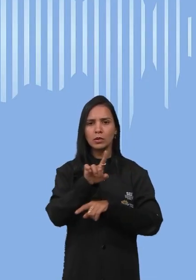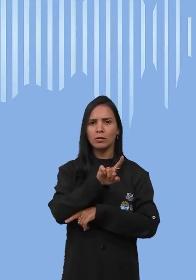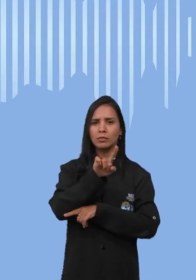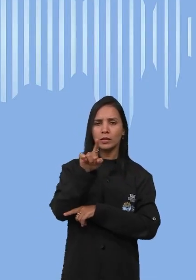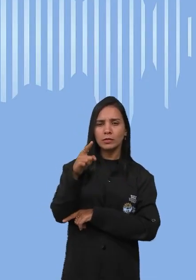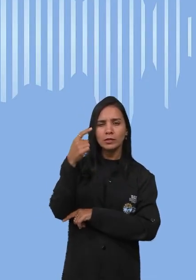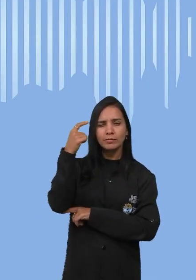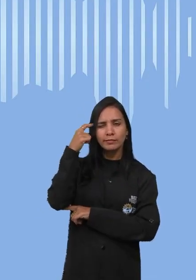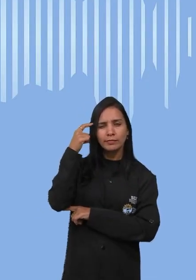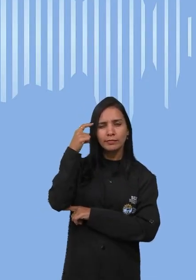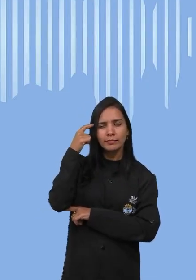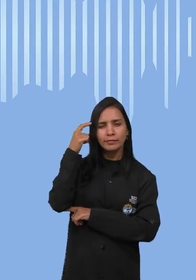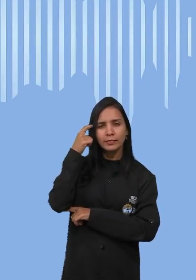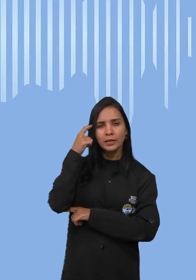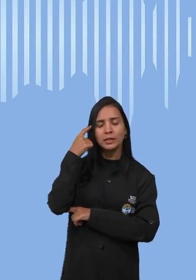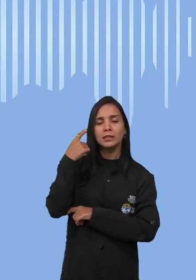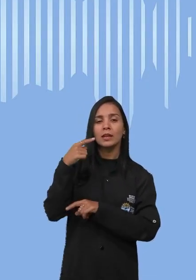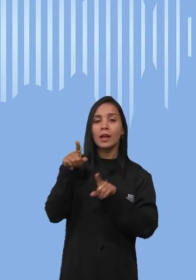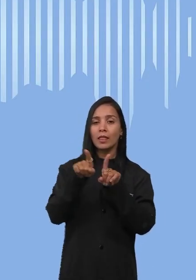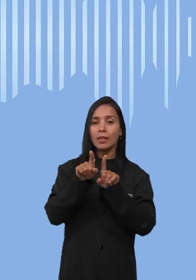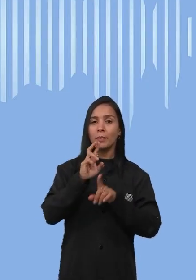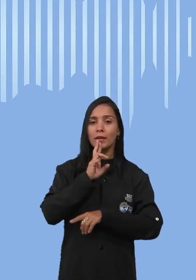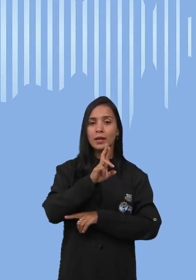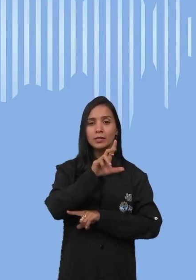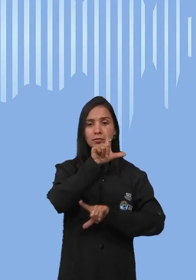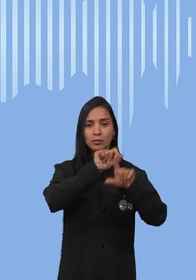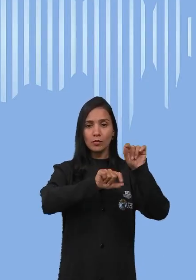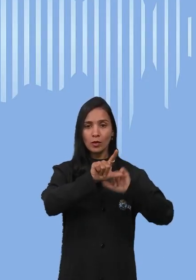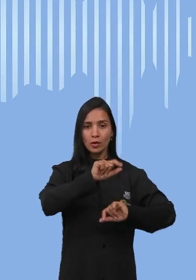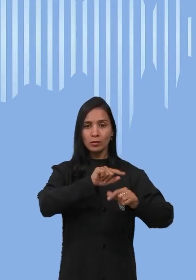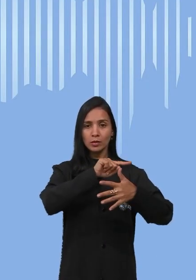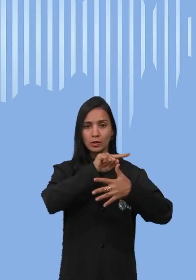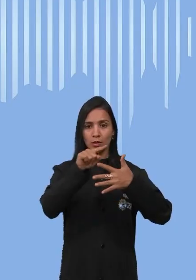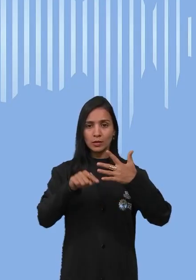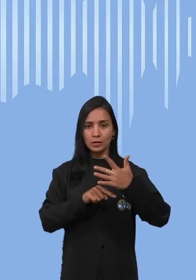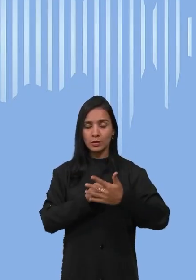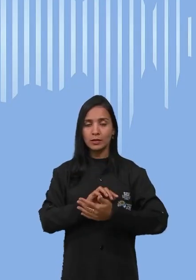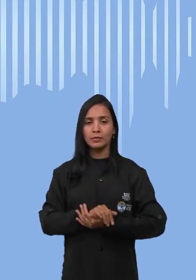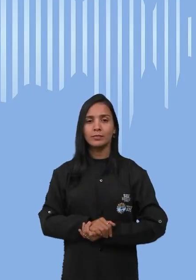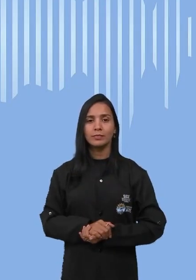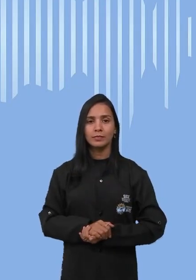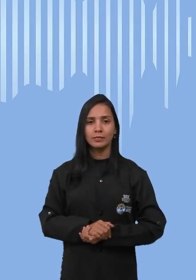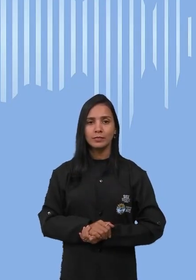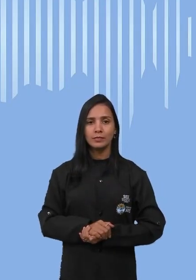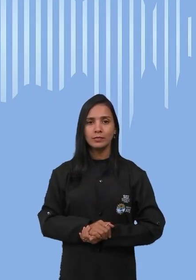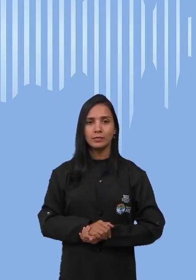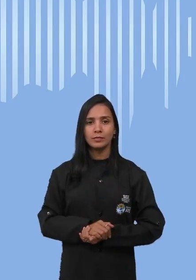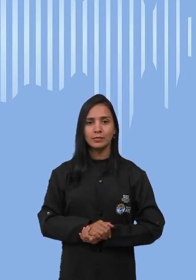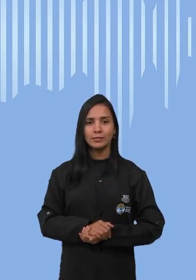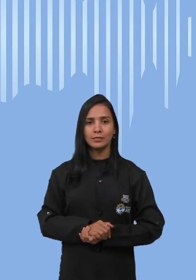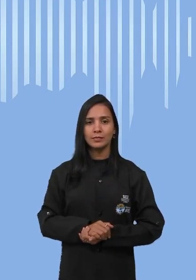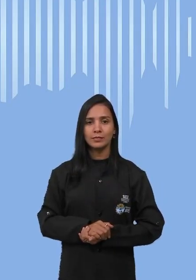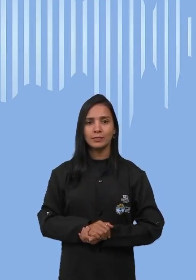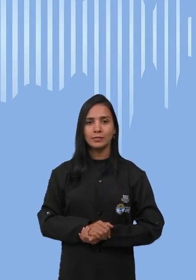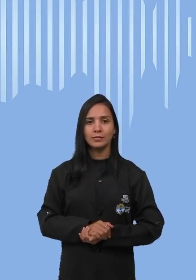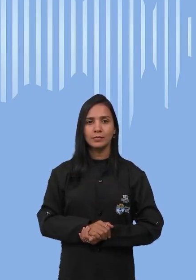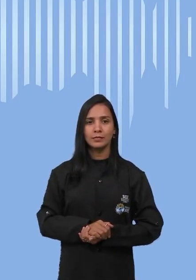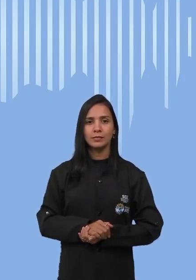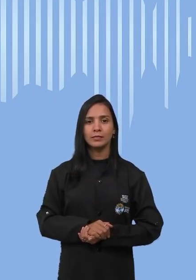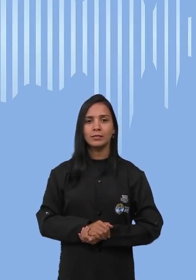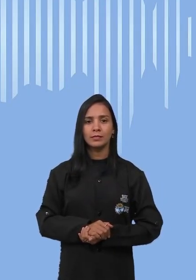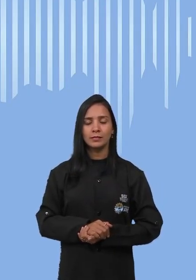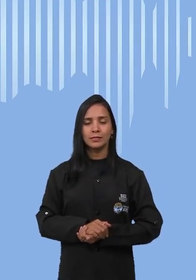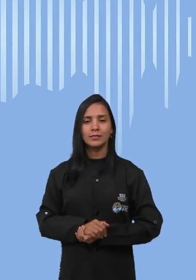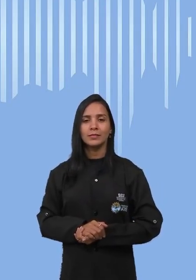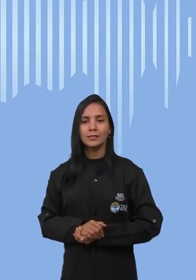responda as alternativas a seguir, tá? Presta atenção. Ele anda do meu lado e assim já não